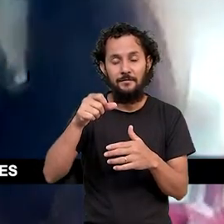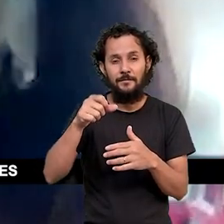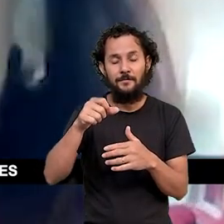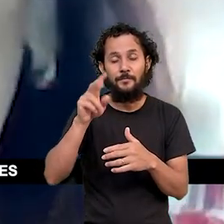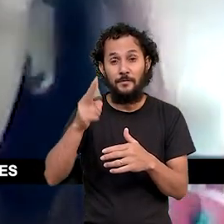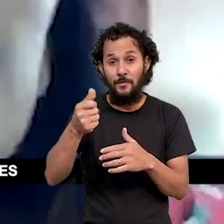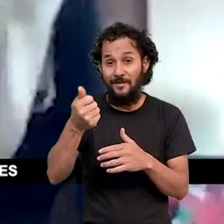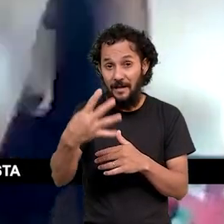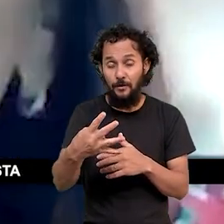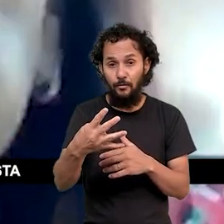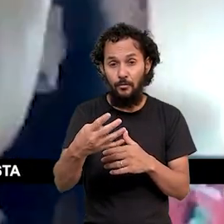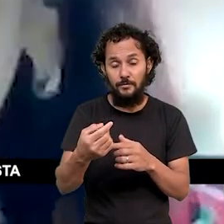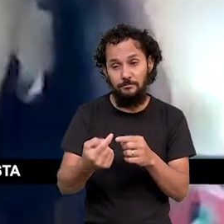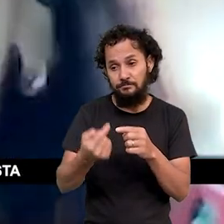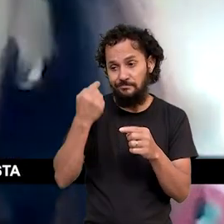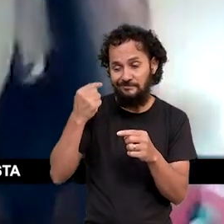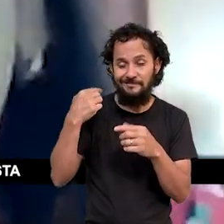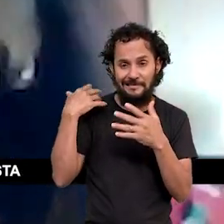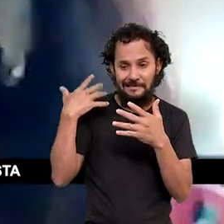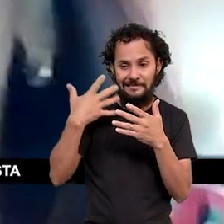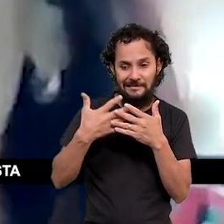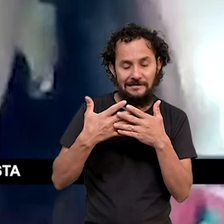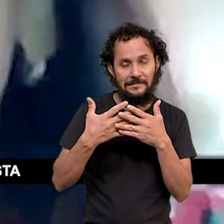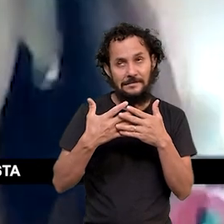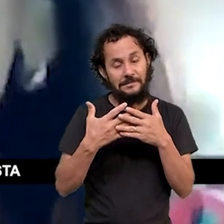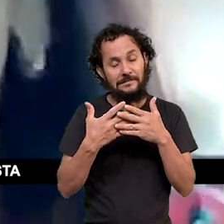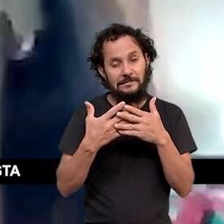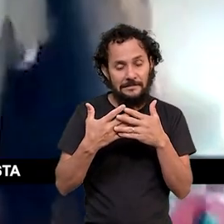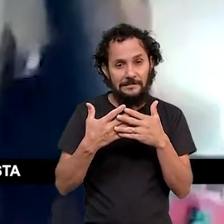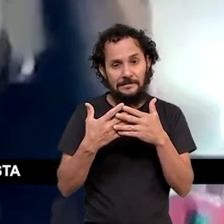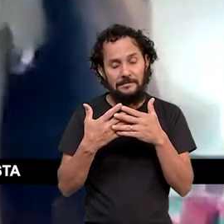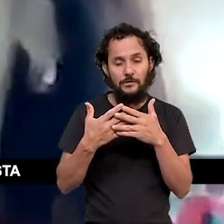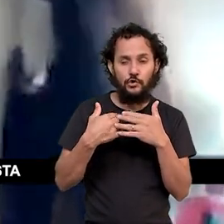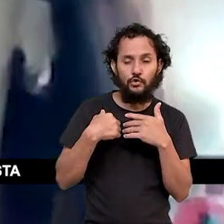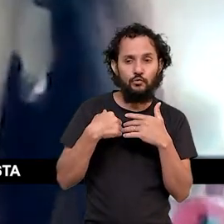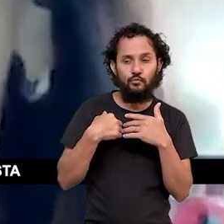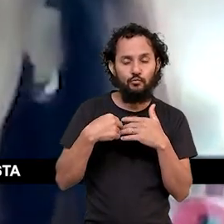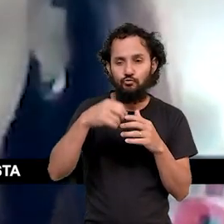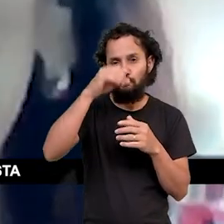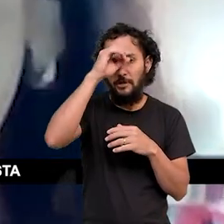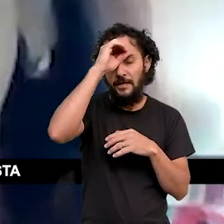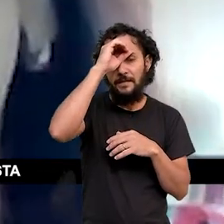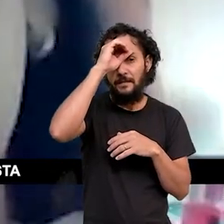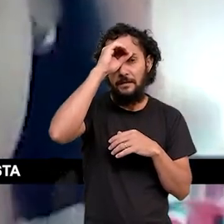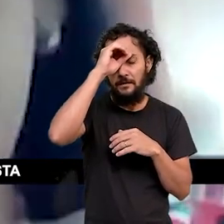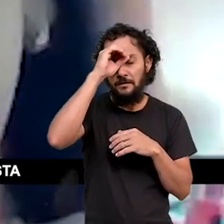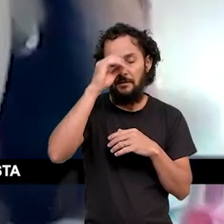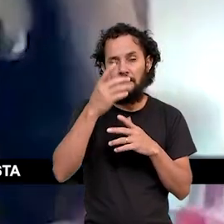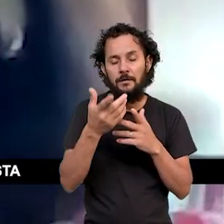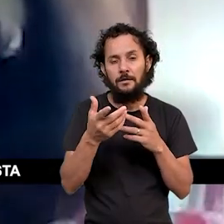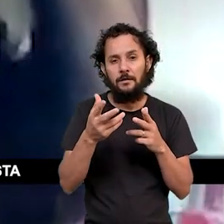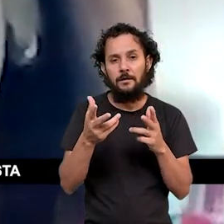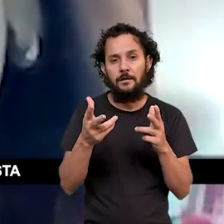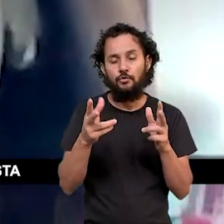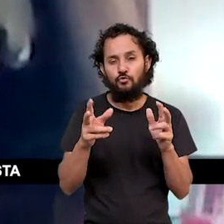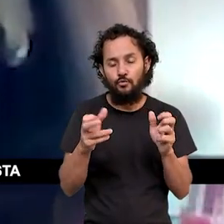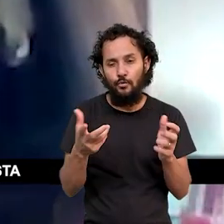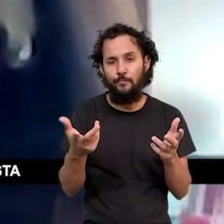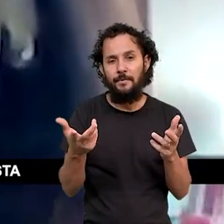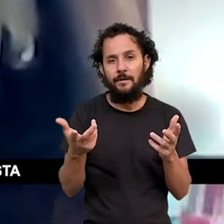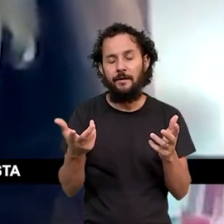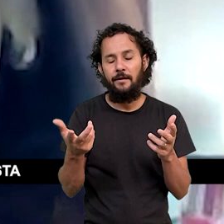da Educação. Nesses últimos anos, eu confesso para vocês que eu não tenho notícia